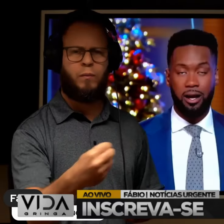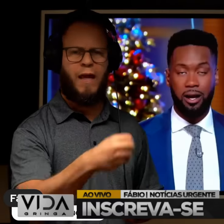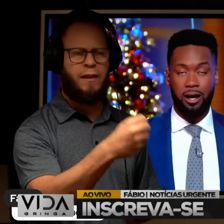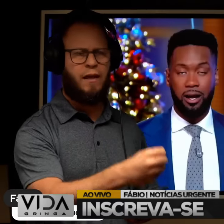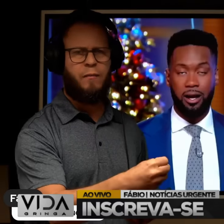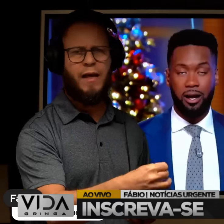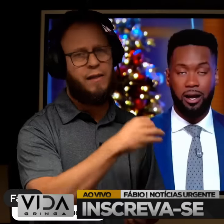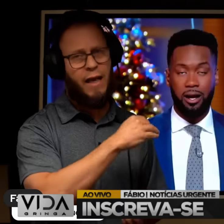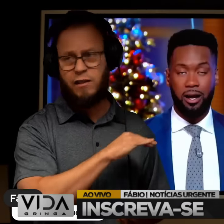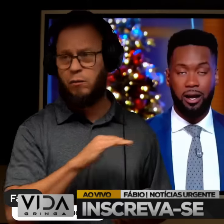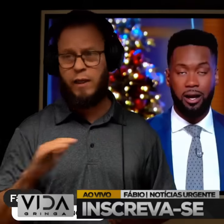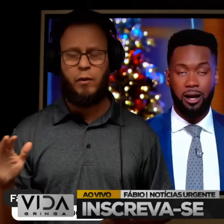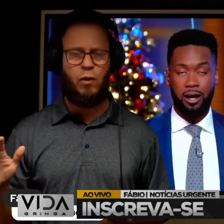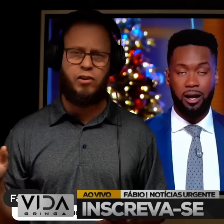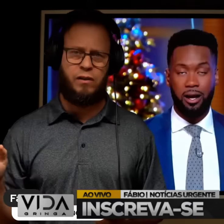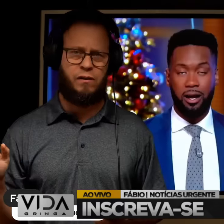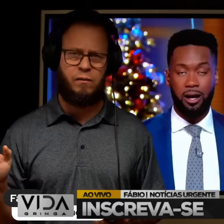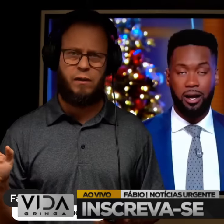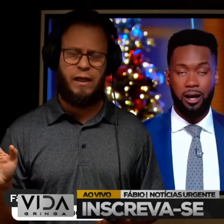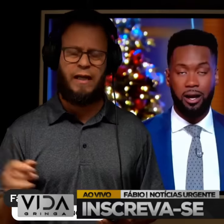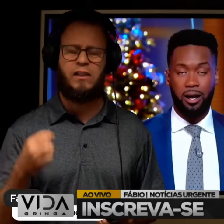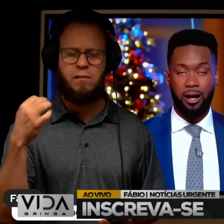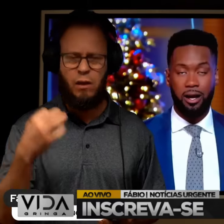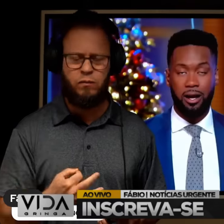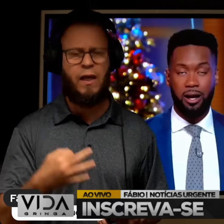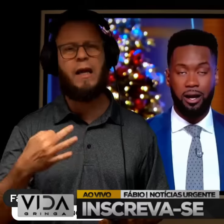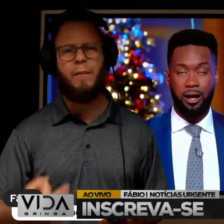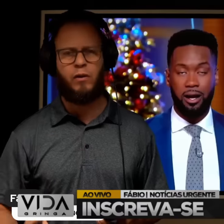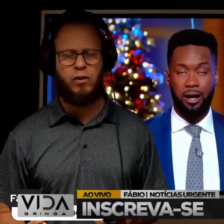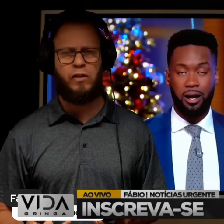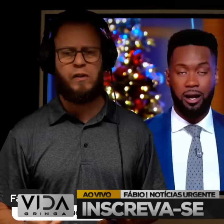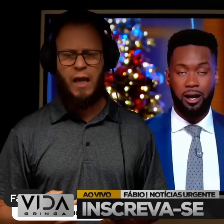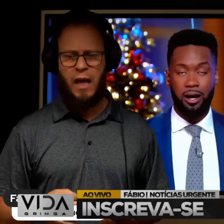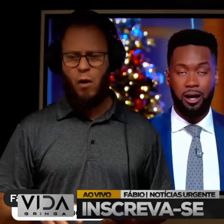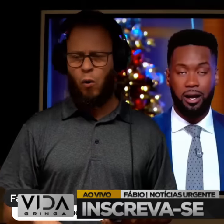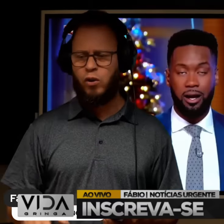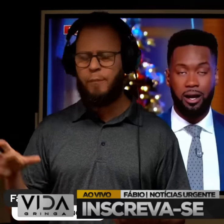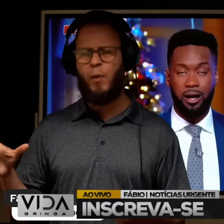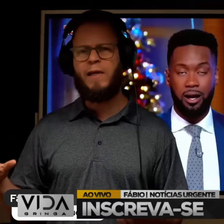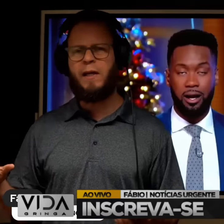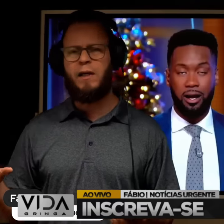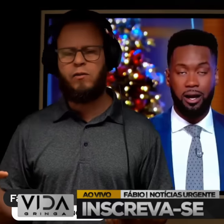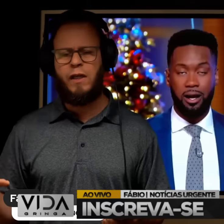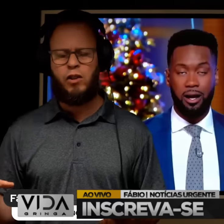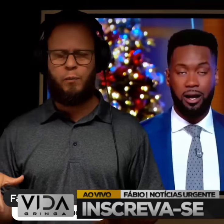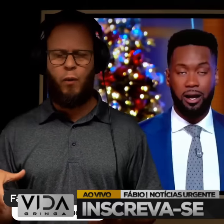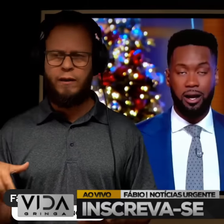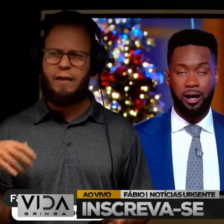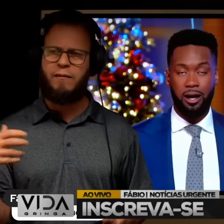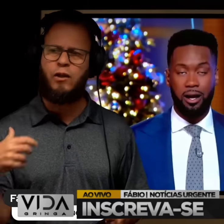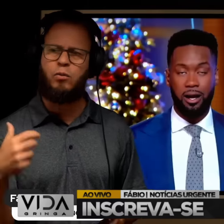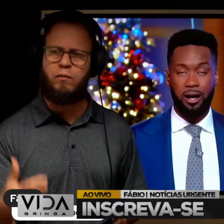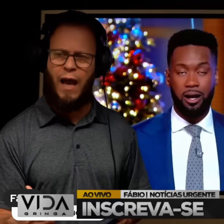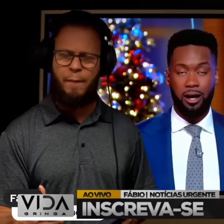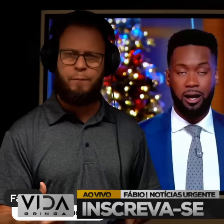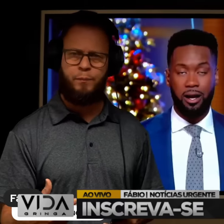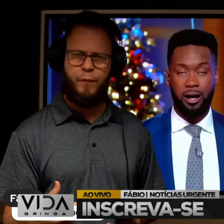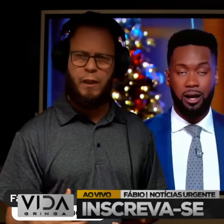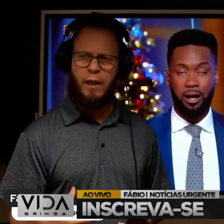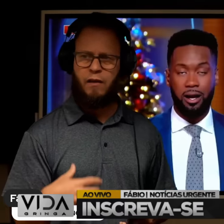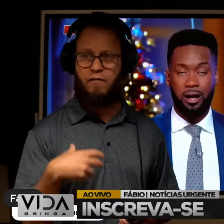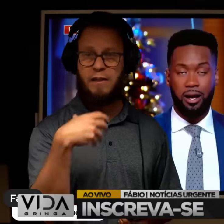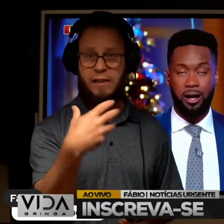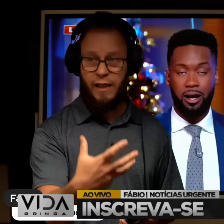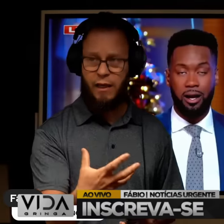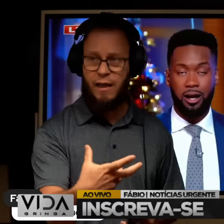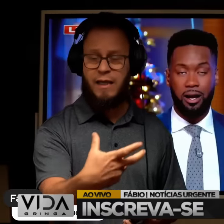do Black Lives Matter, eles não têm a menor chance. Eles não têm a menor chance. Os republicanos, eles podem até lutar